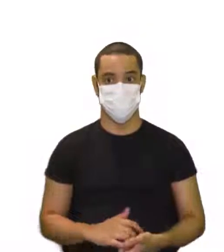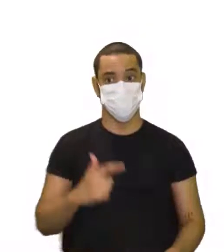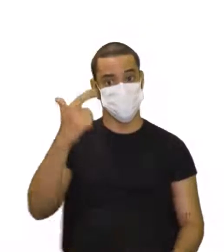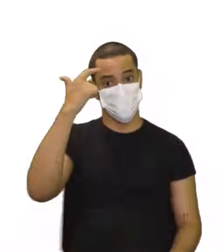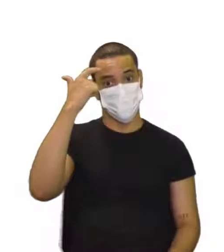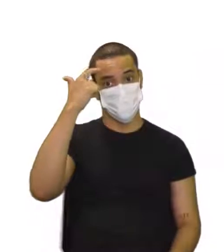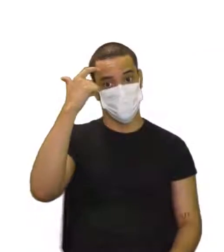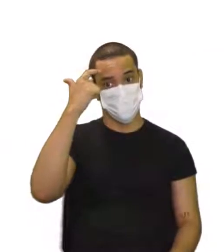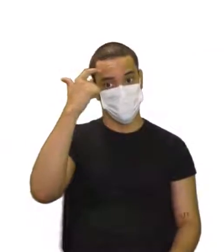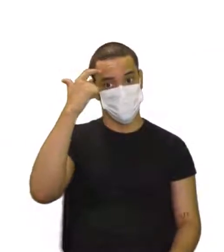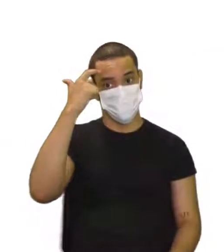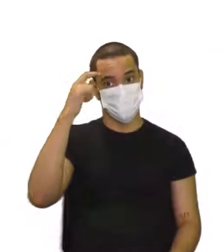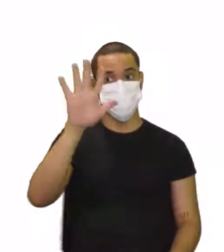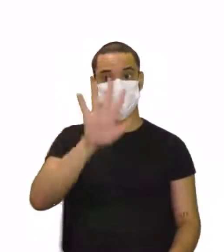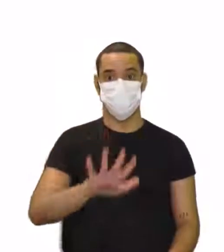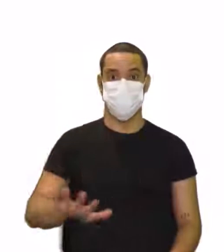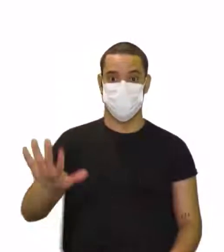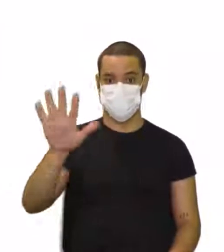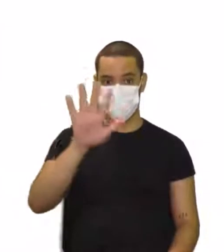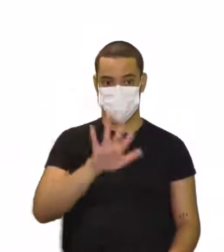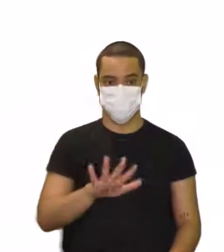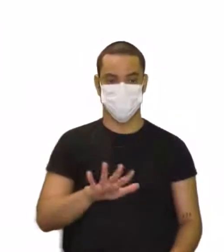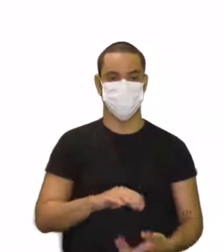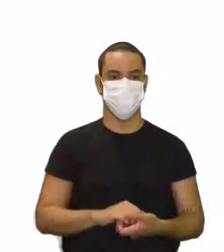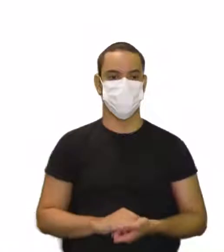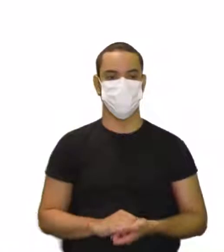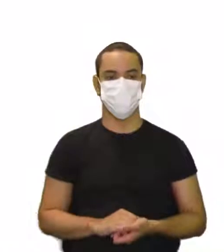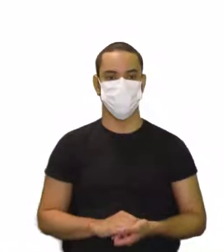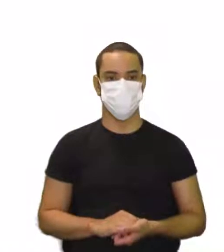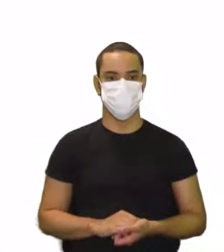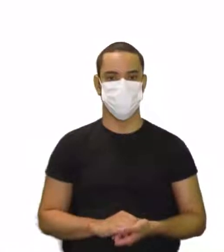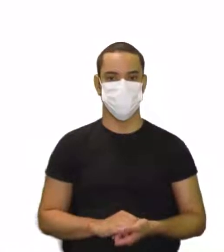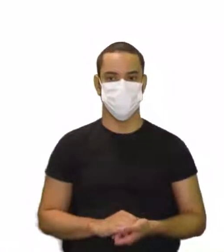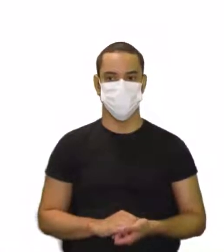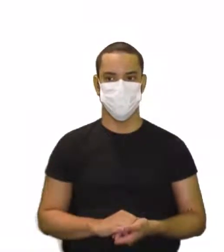Noções da relatividade geral. Bom,